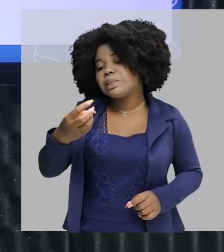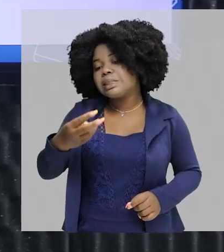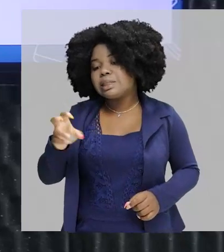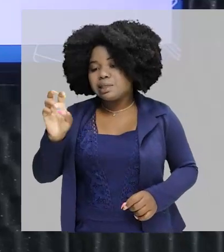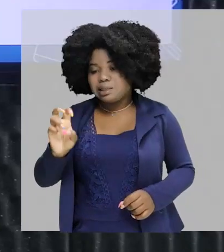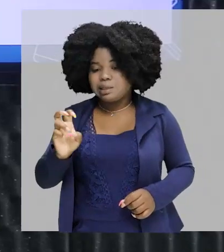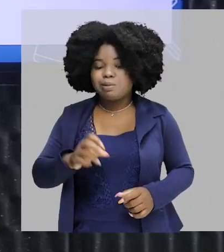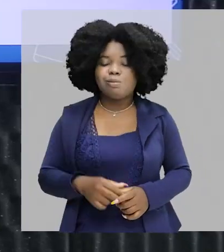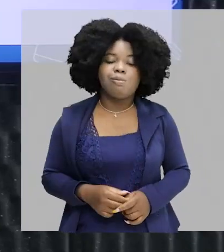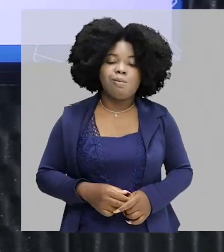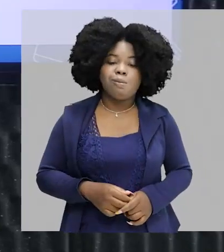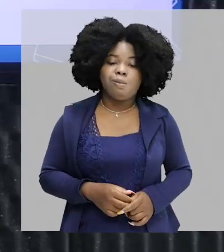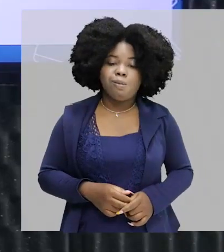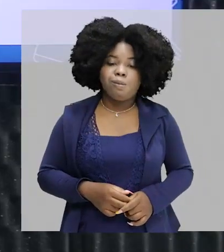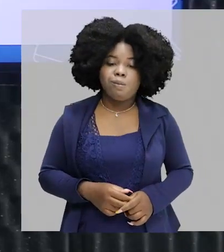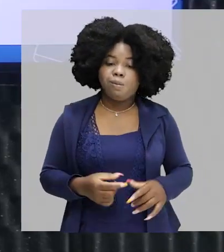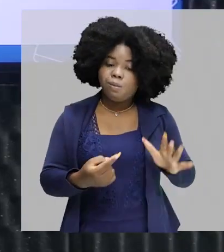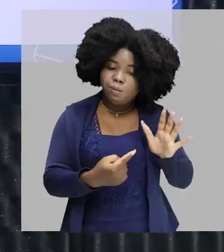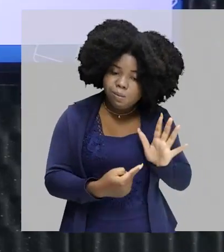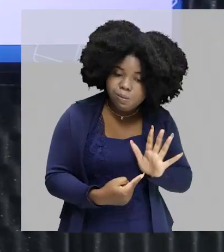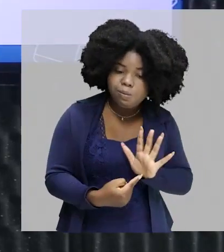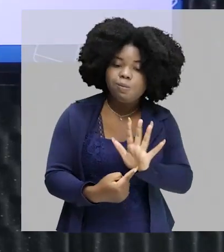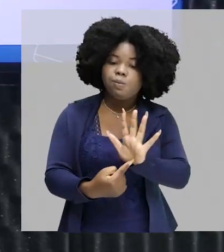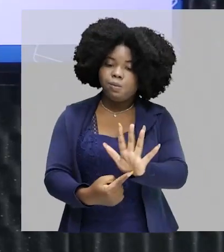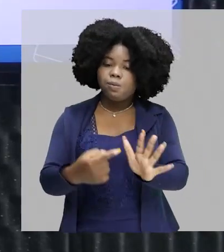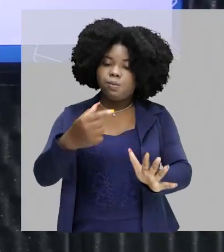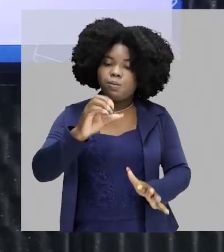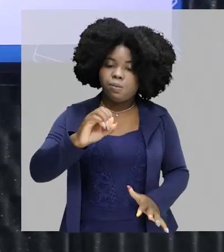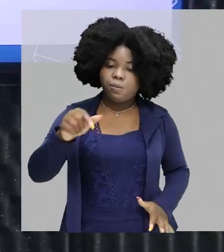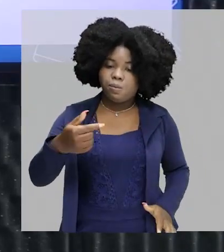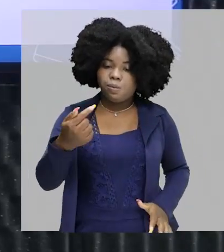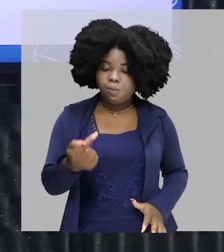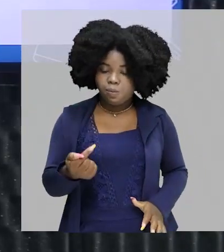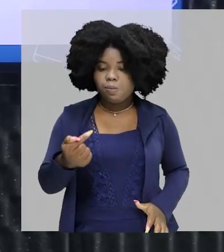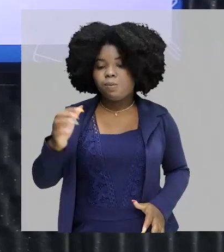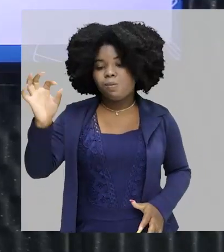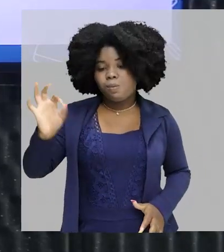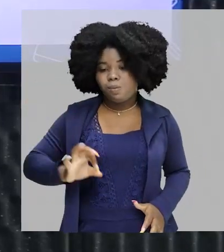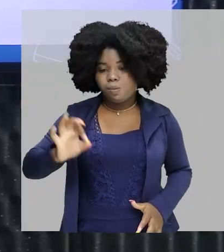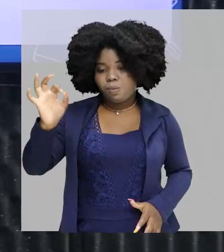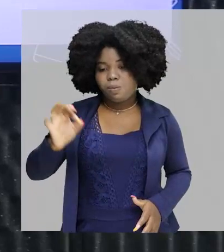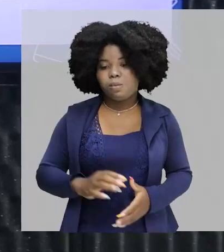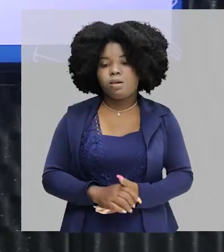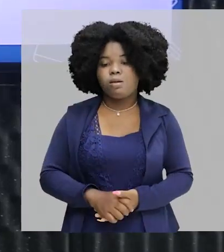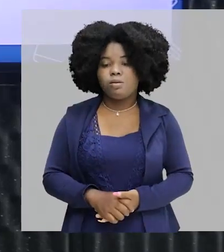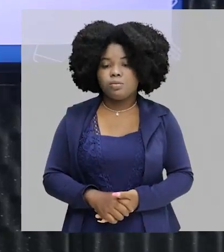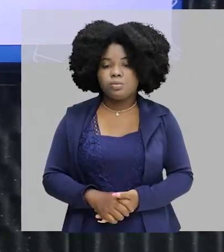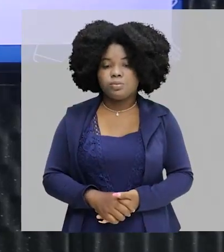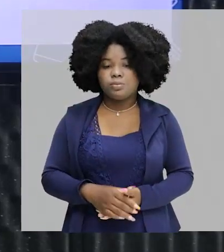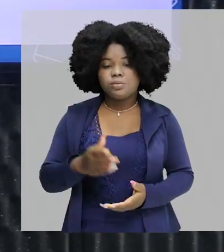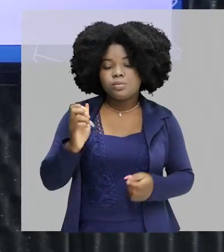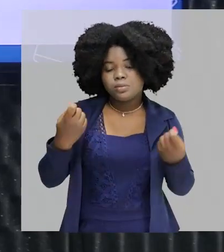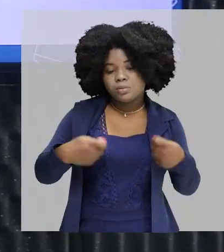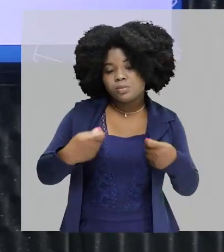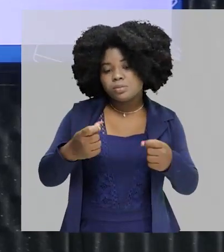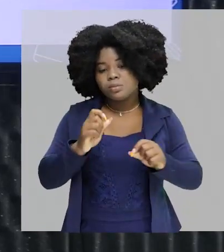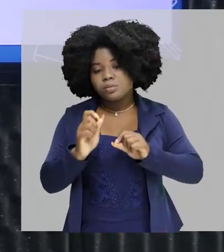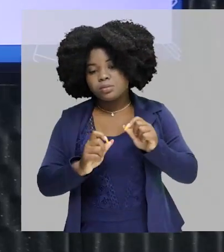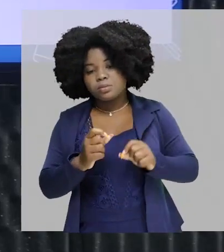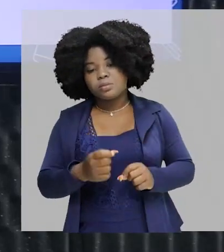235. Normalmente, ele aparece com 0,7% na natureza. Então, a gente precisa fazer